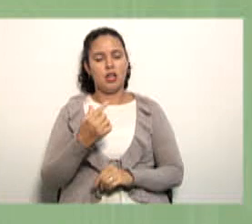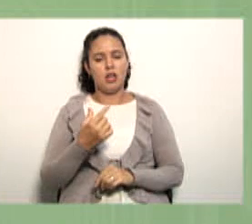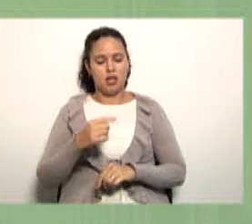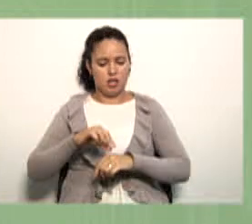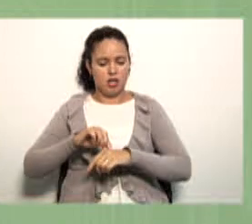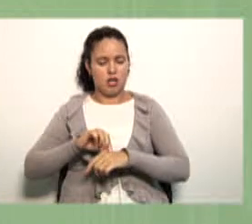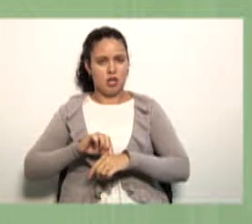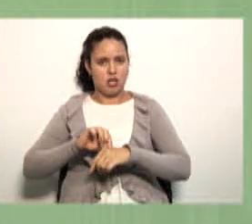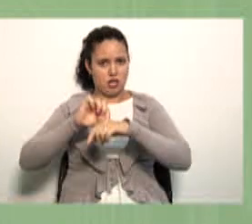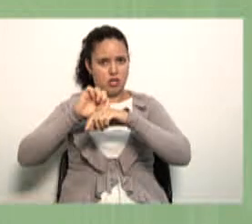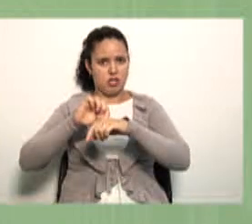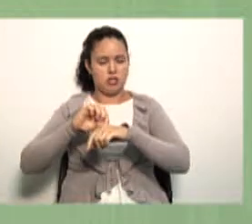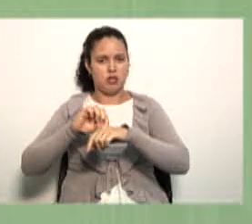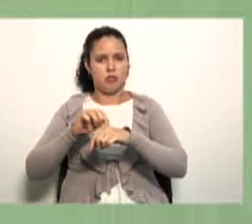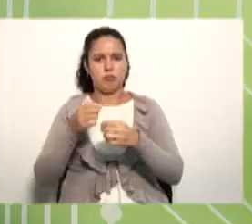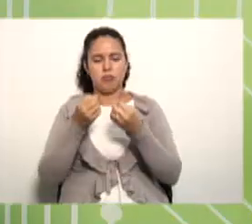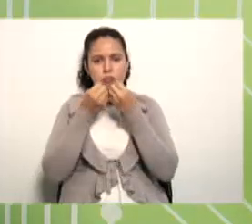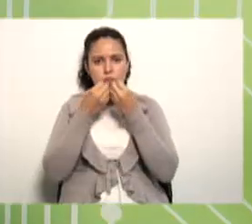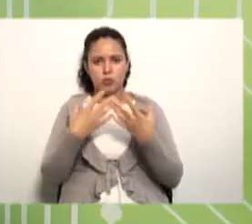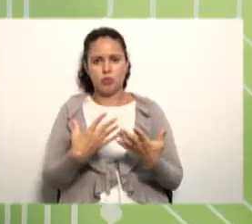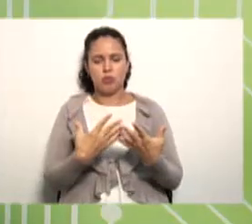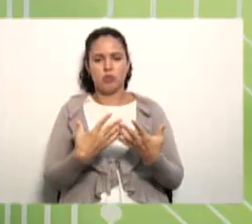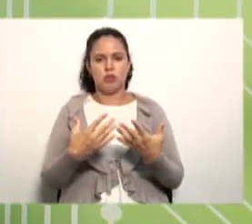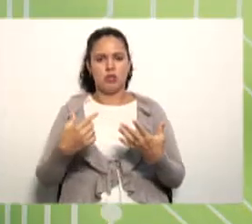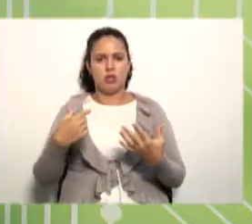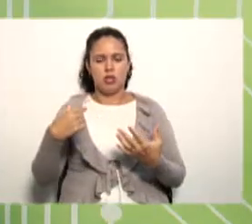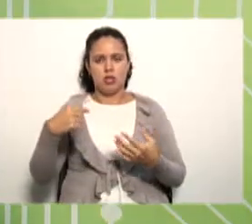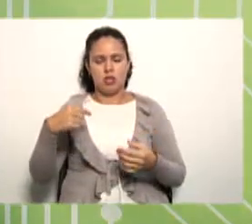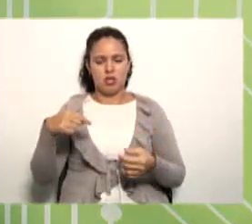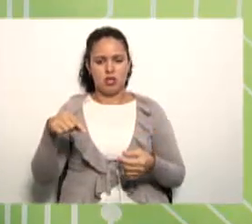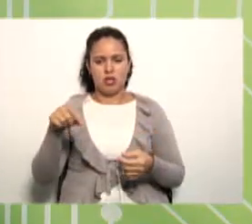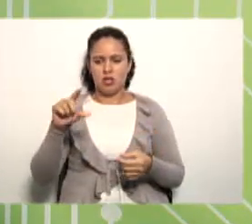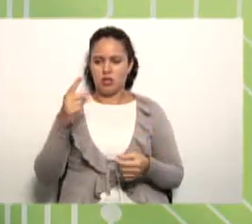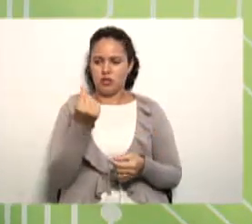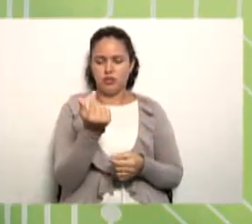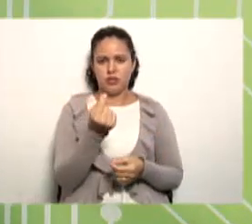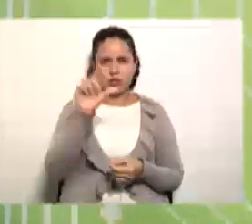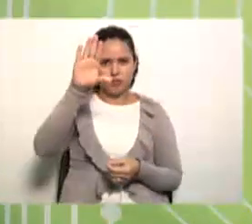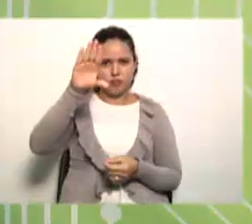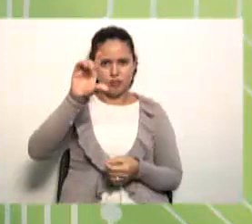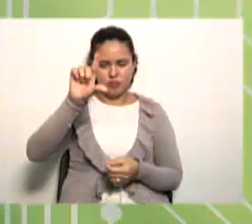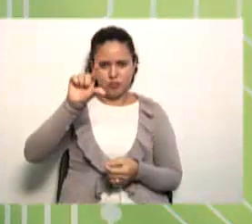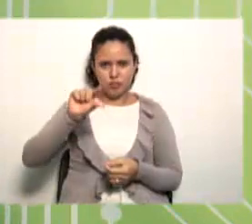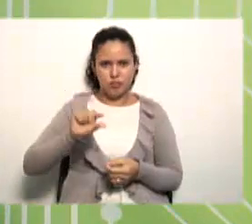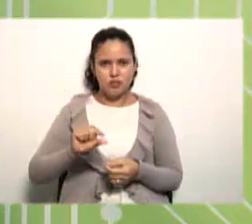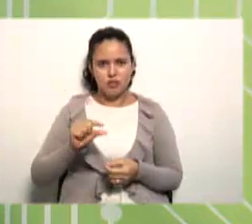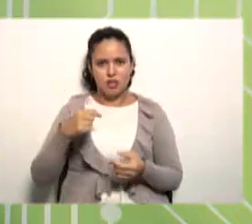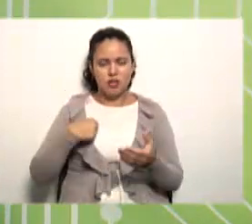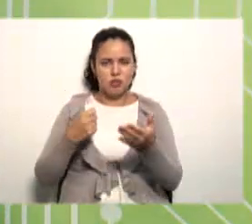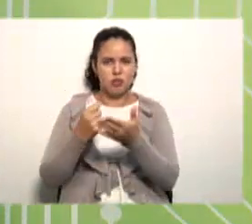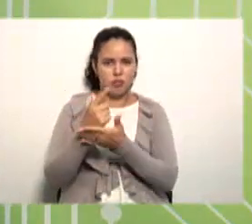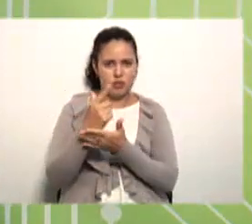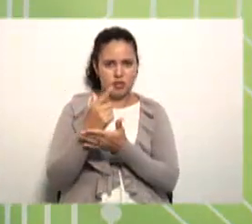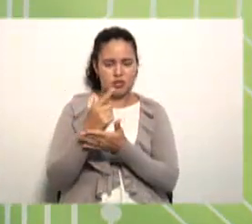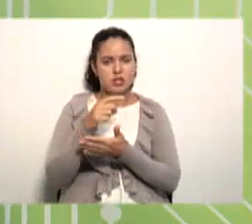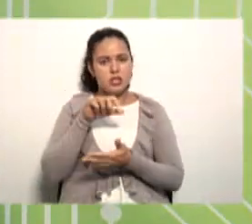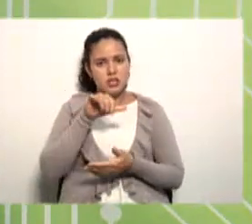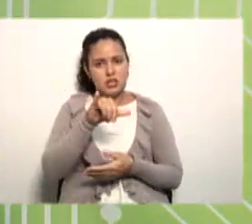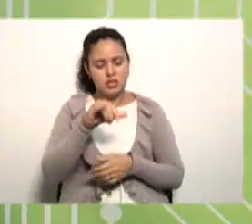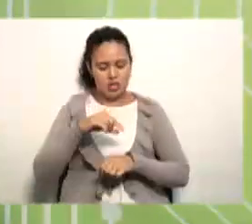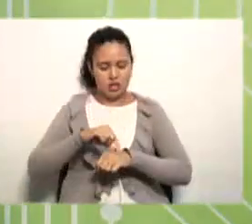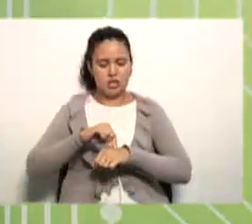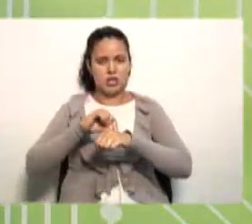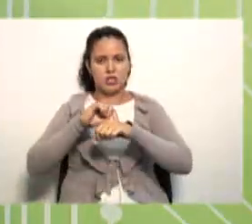grande exemplo. A gente tem aumento do preço da carne de filé. Aí a gente tem um grande incentivo a não comprar mais filé, comprar outro tipo de